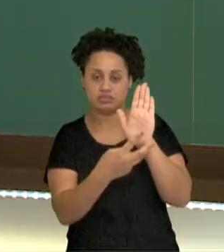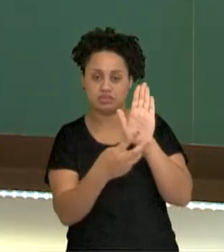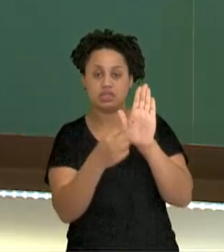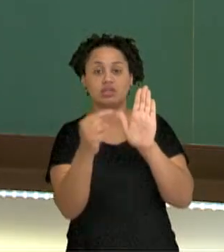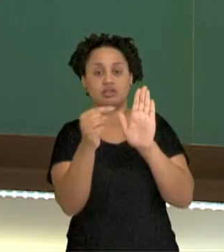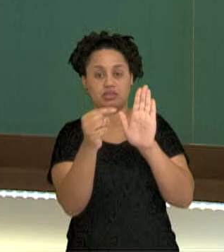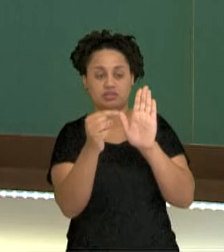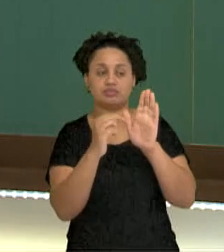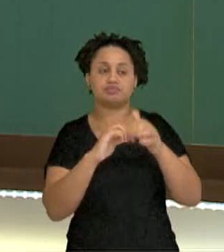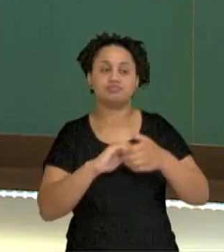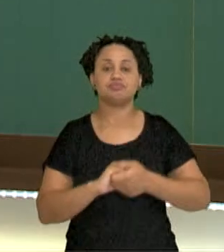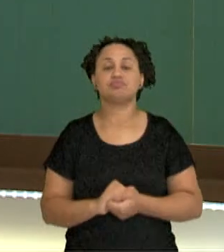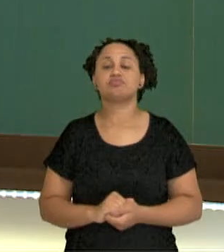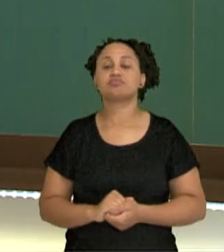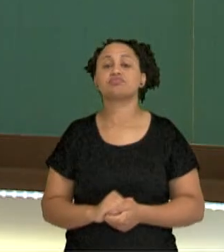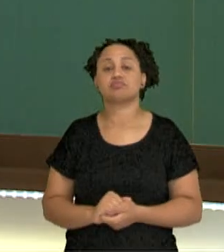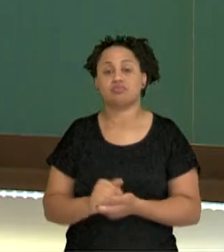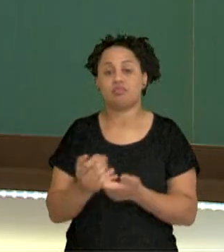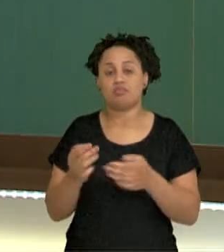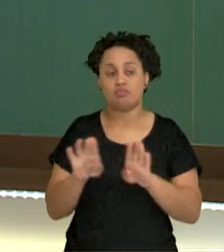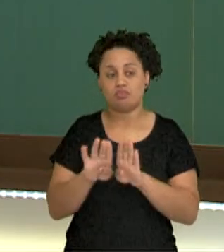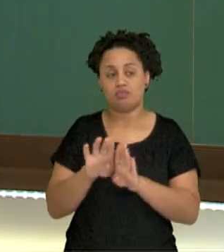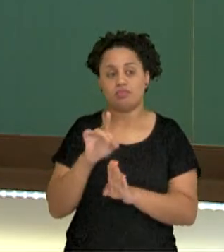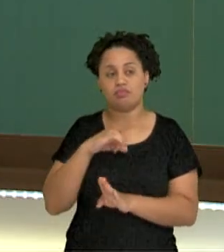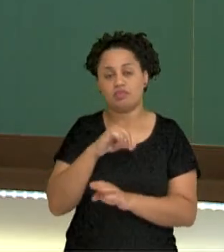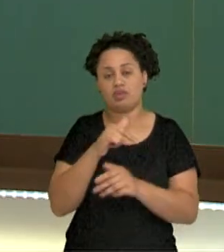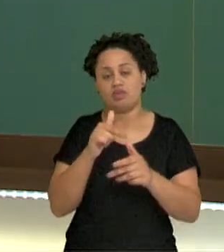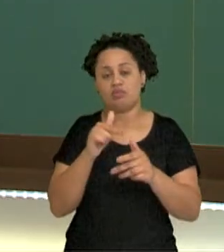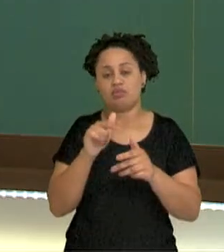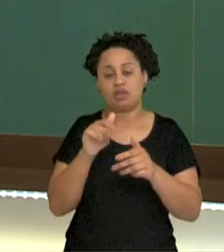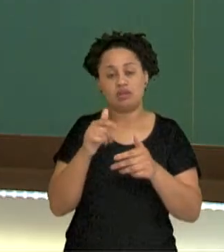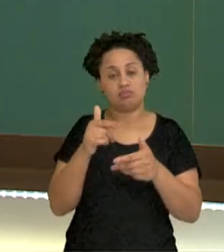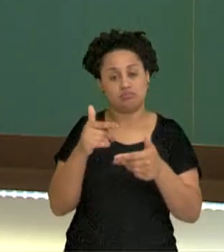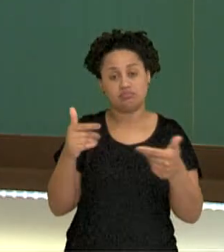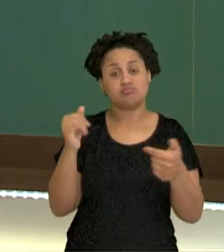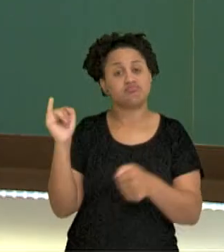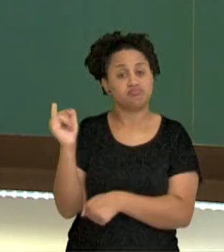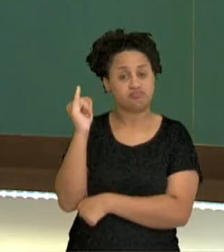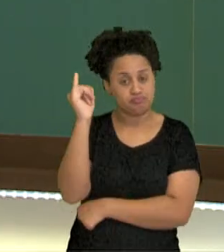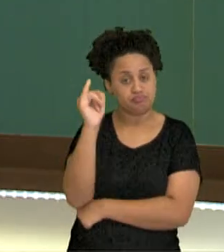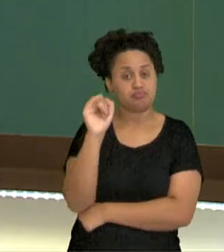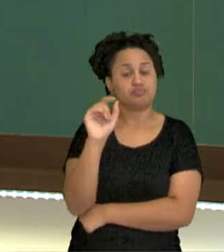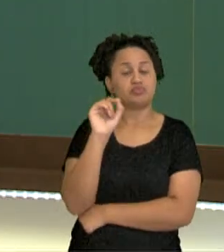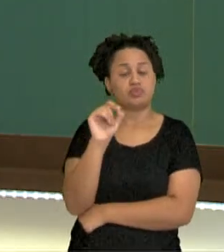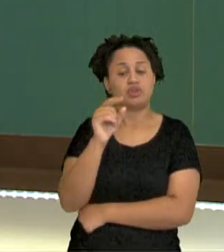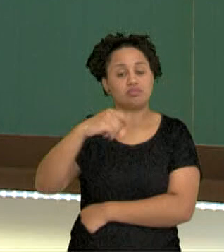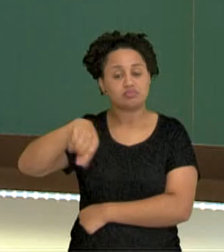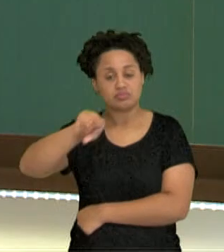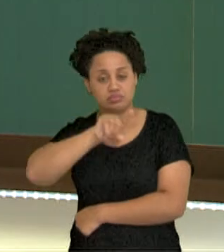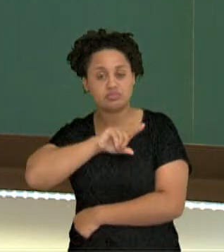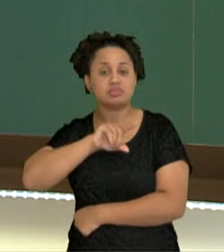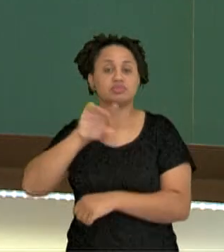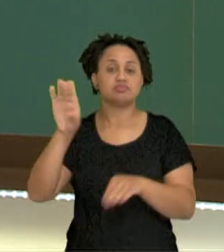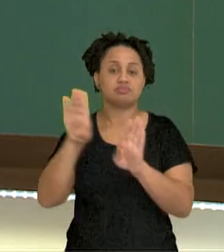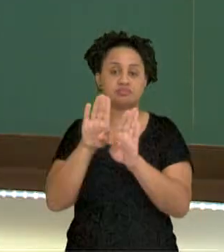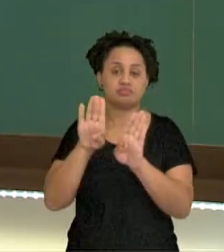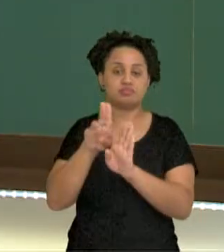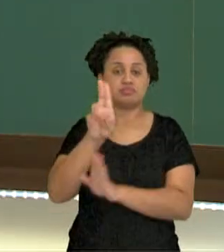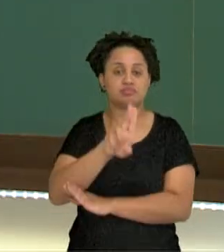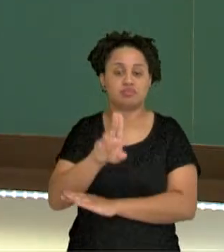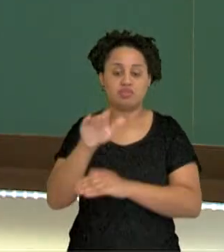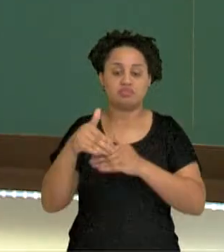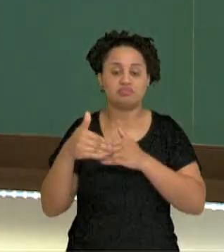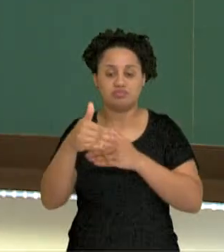terceiro. E aí vem uma relação bastante importante que vocês também vão usar